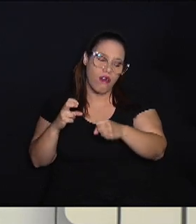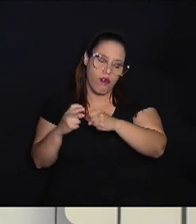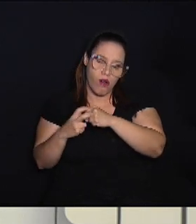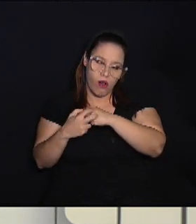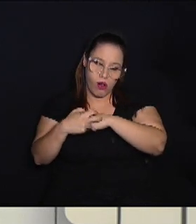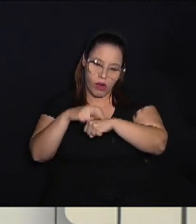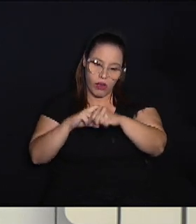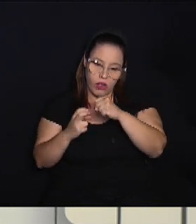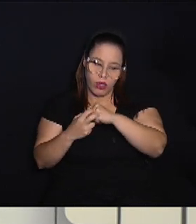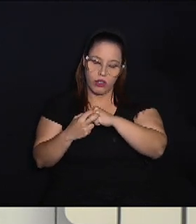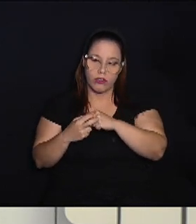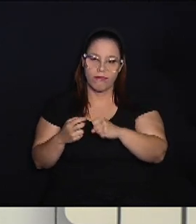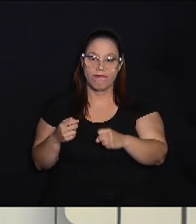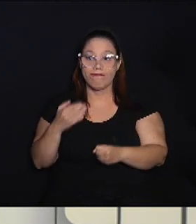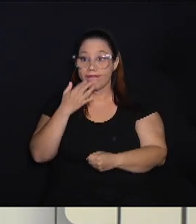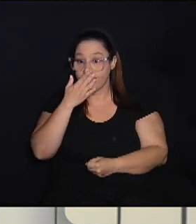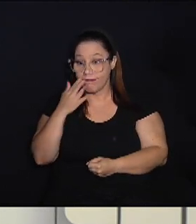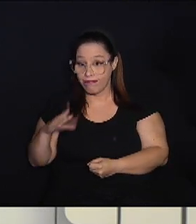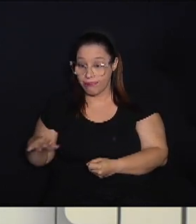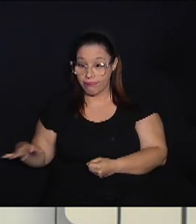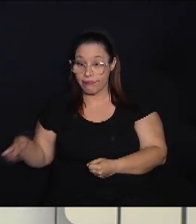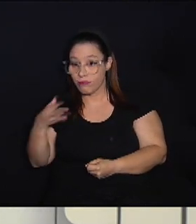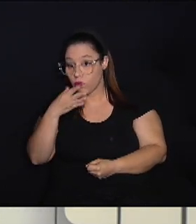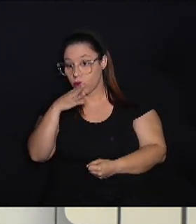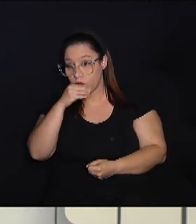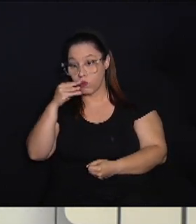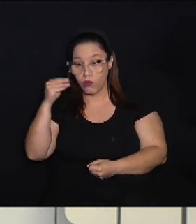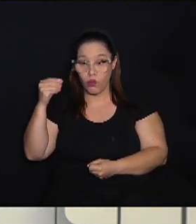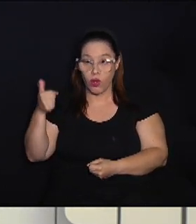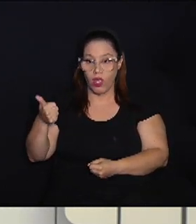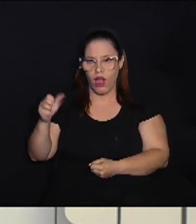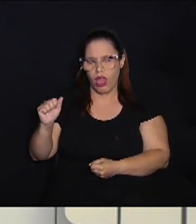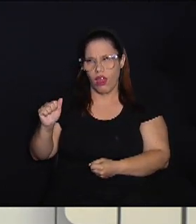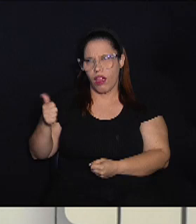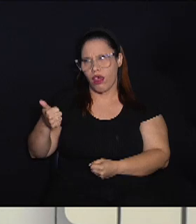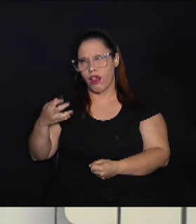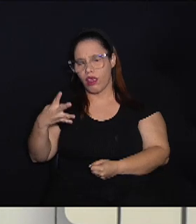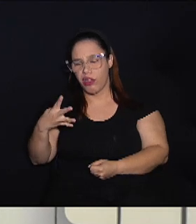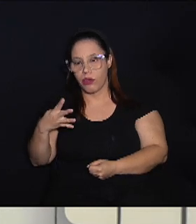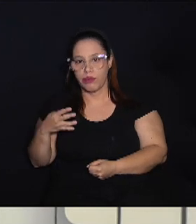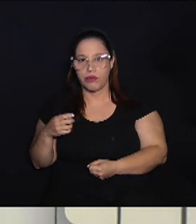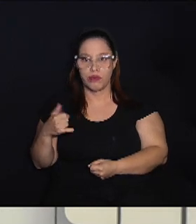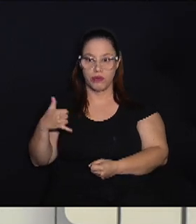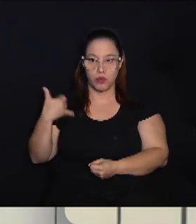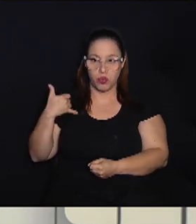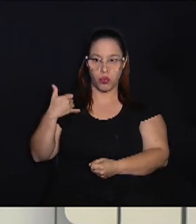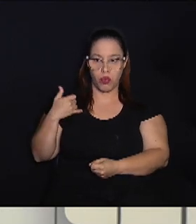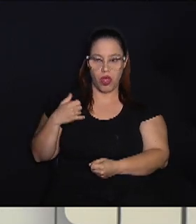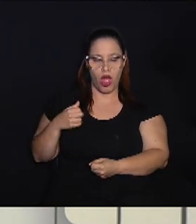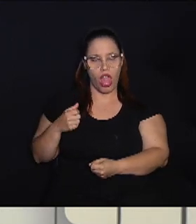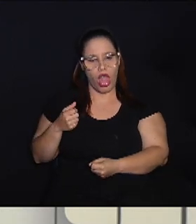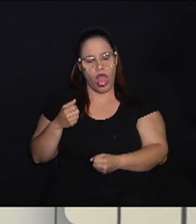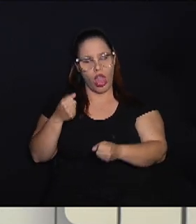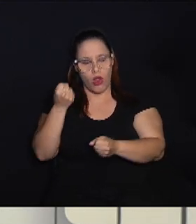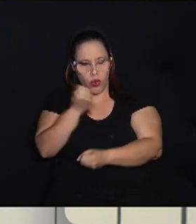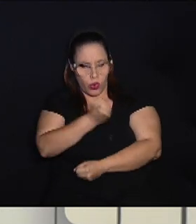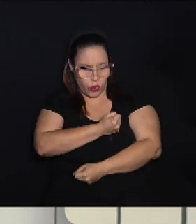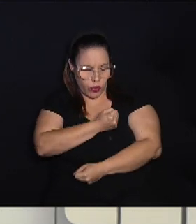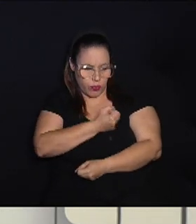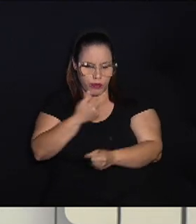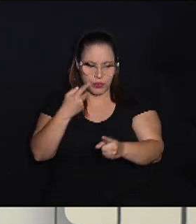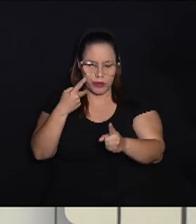dengue em crianças e adolescentes de 10 a 14 anos. Então, sobre o número de doses aplicadas,